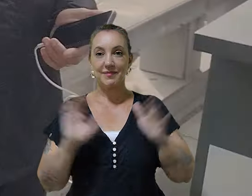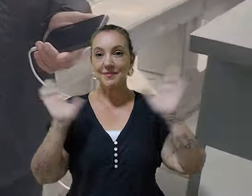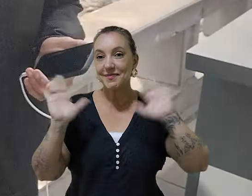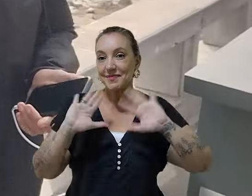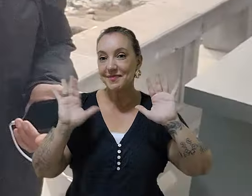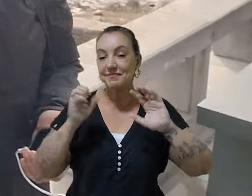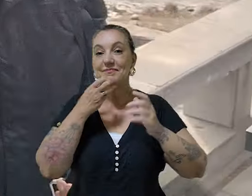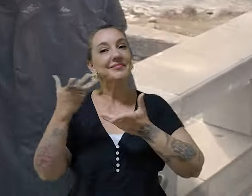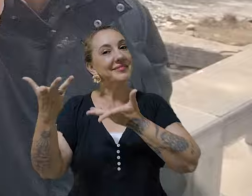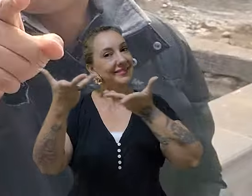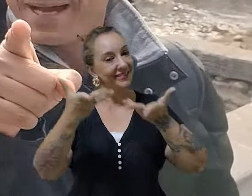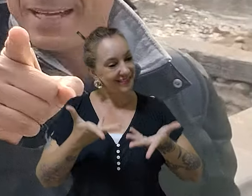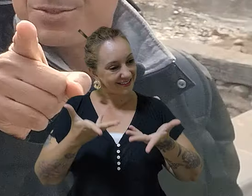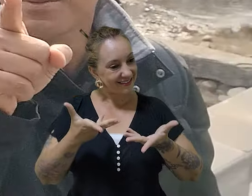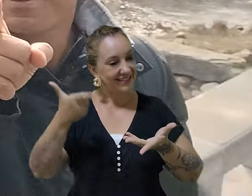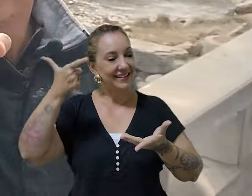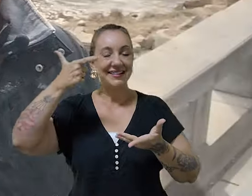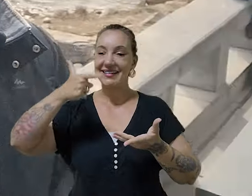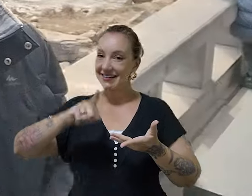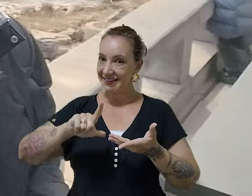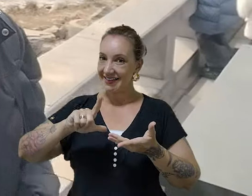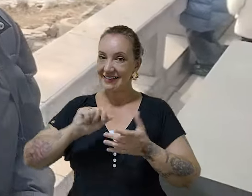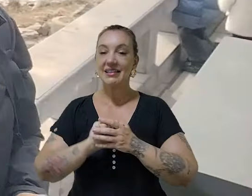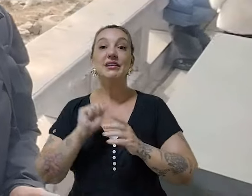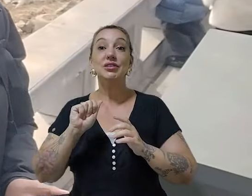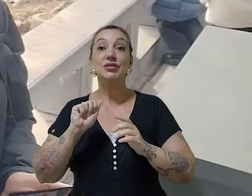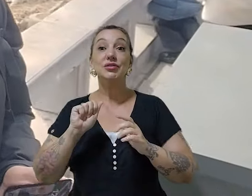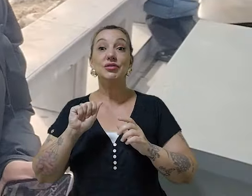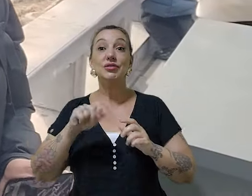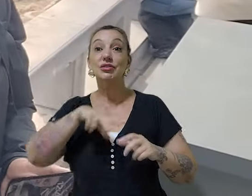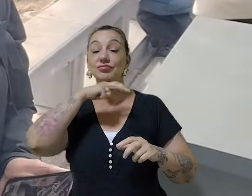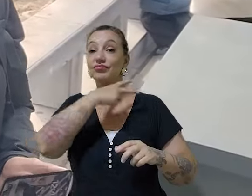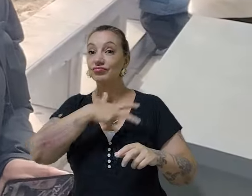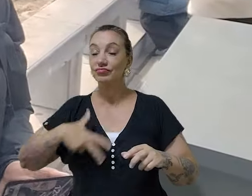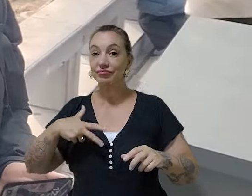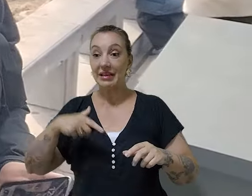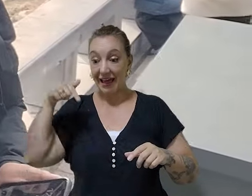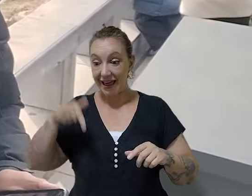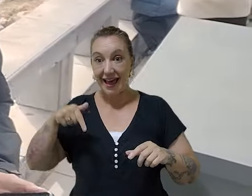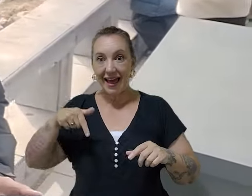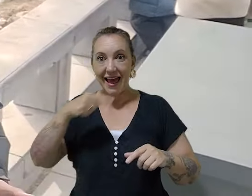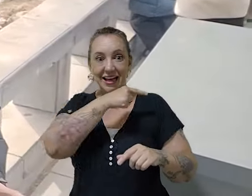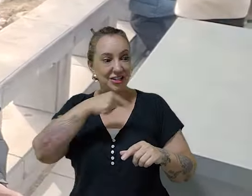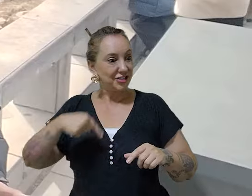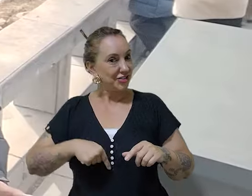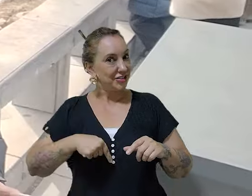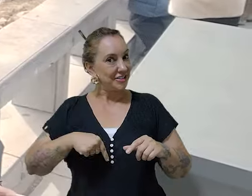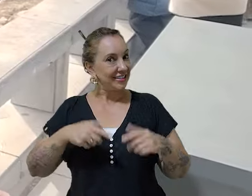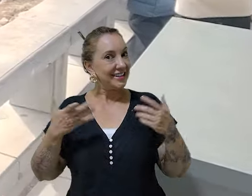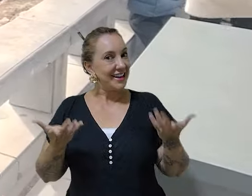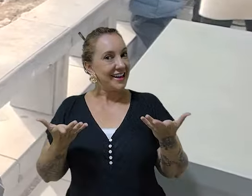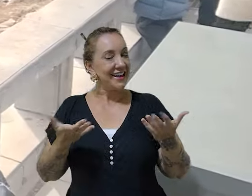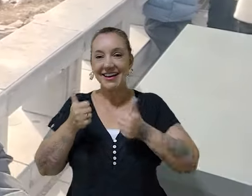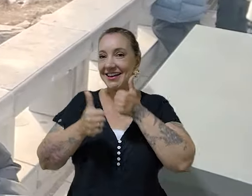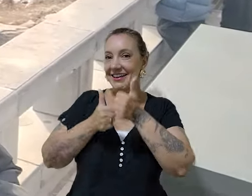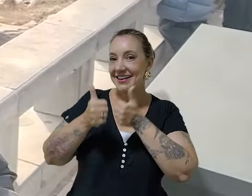Olá, olá, olá, sejam bem-vindos a mais um episódio do Tigres e Dragões diretamente da China. Hã? E aí,